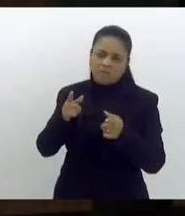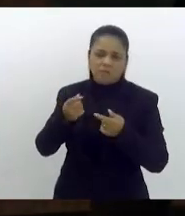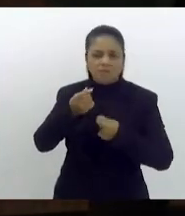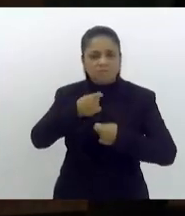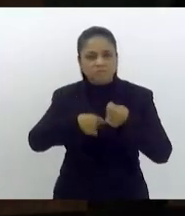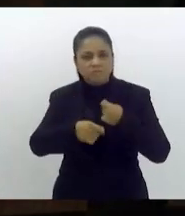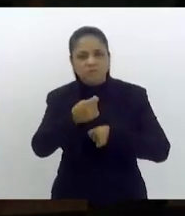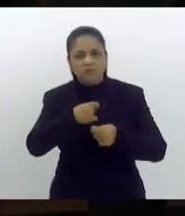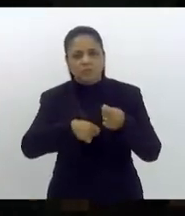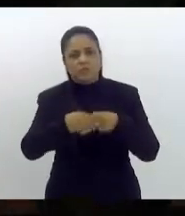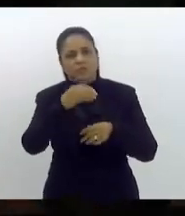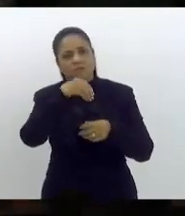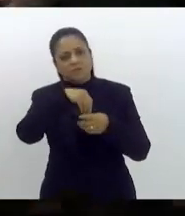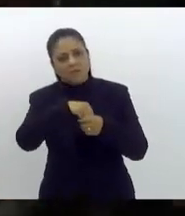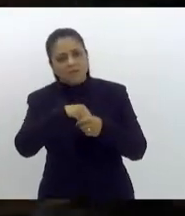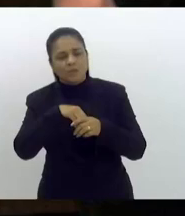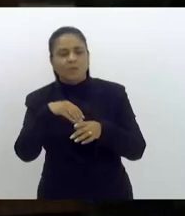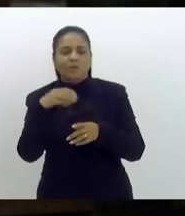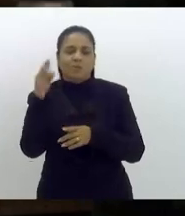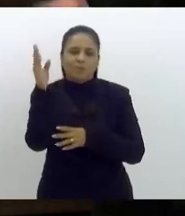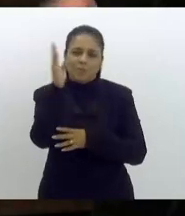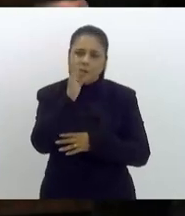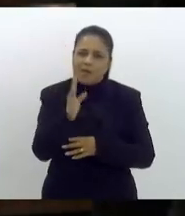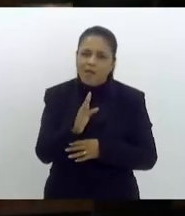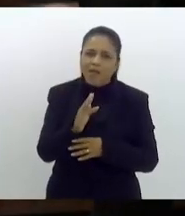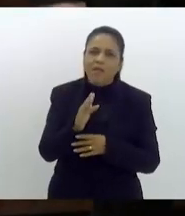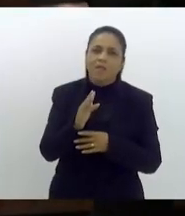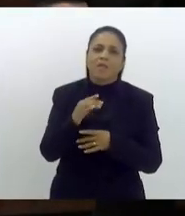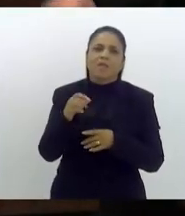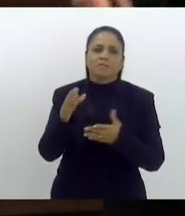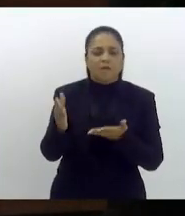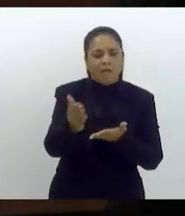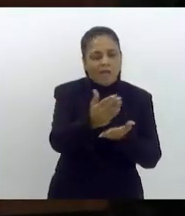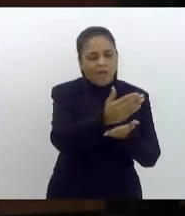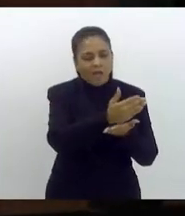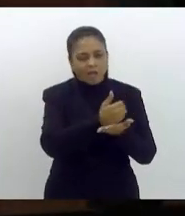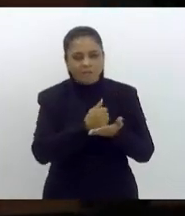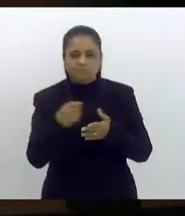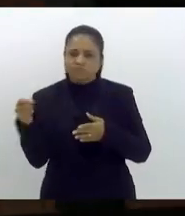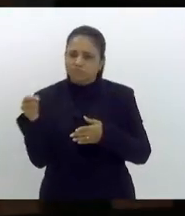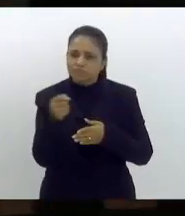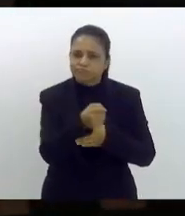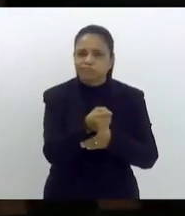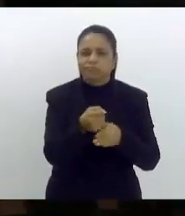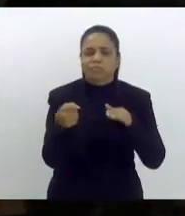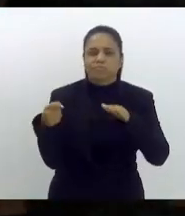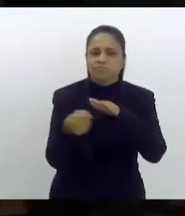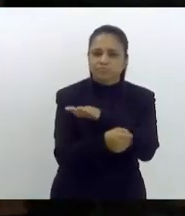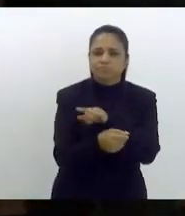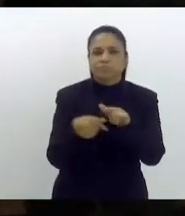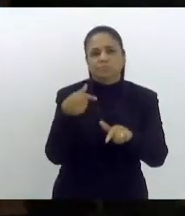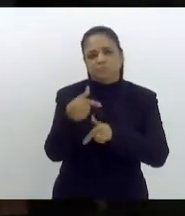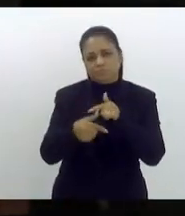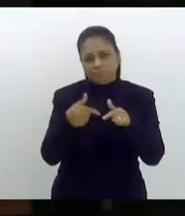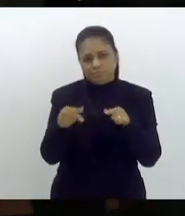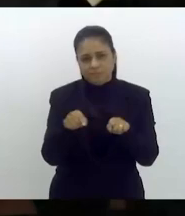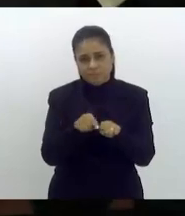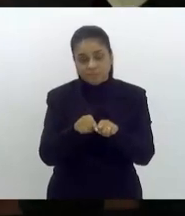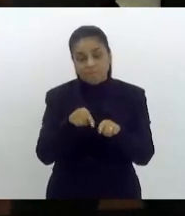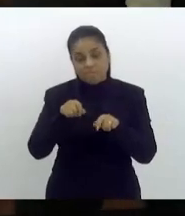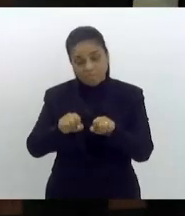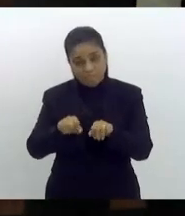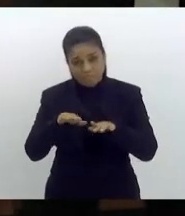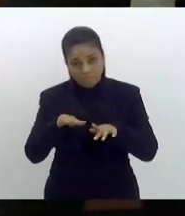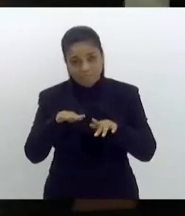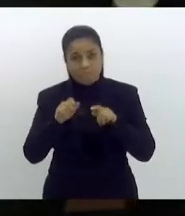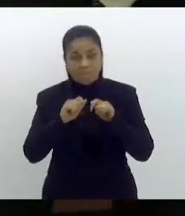crucial para esse país para geração de emprego para arrecadação tributária é essa Assembleia Legislativa precisa criar de uma